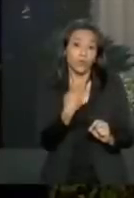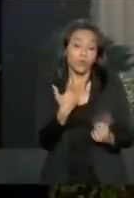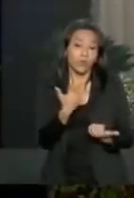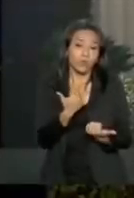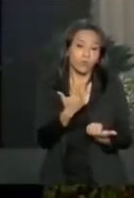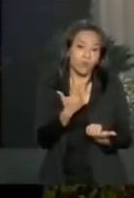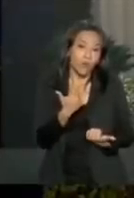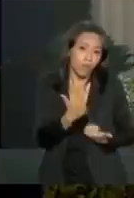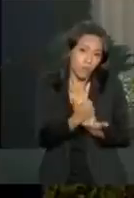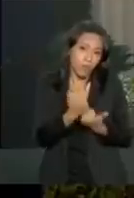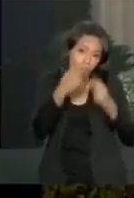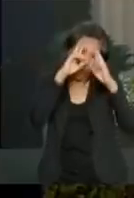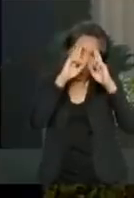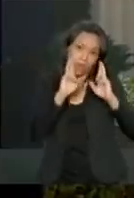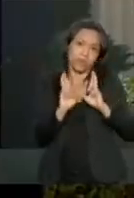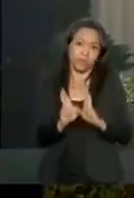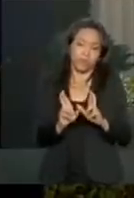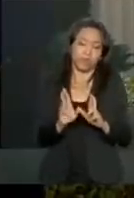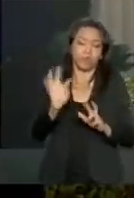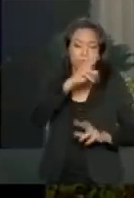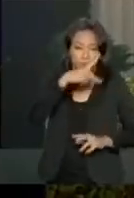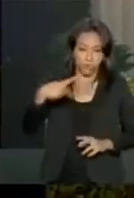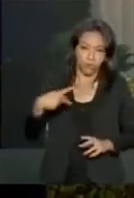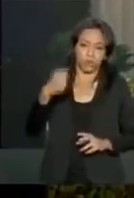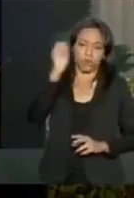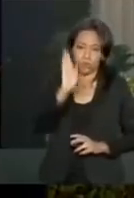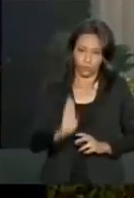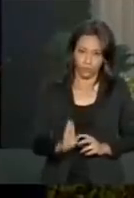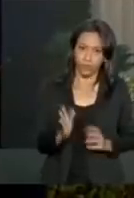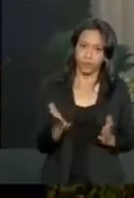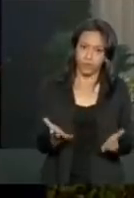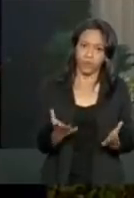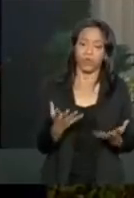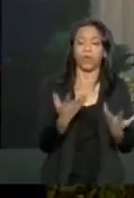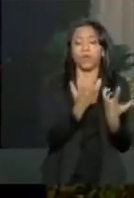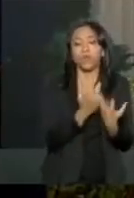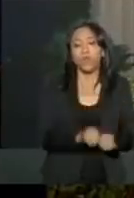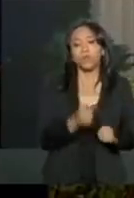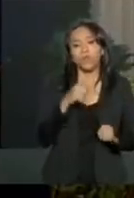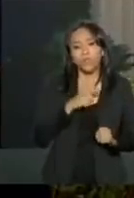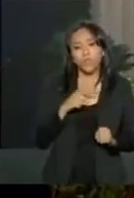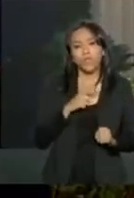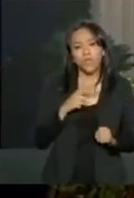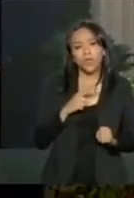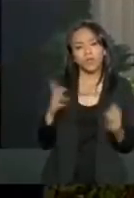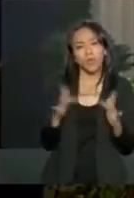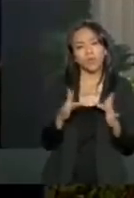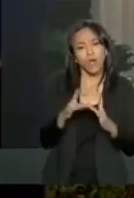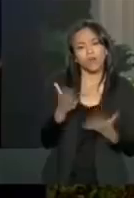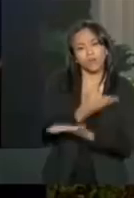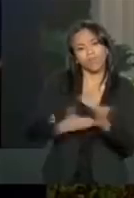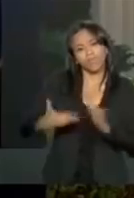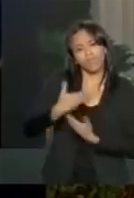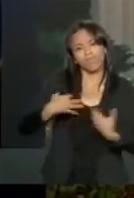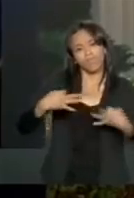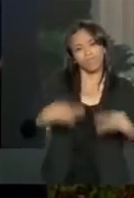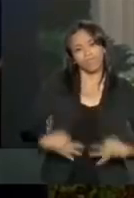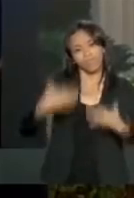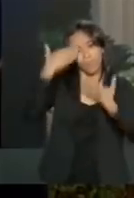Em honra ao presidente, ao Brasil, vamos ter um relacionamento muito justo. Muito obrigada. Thank